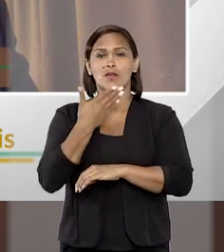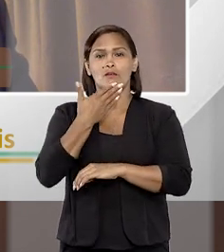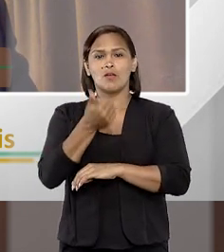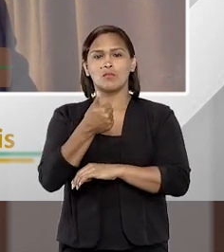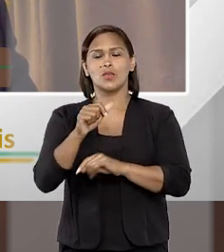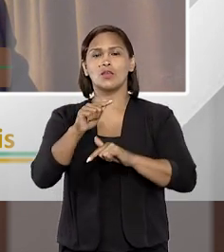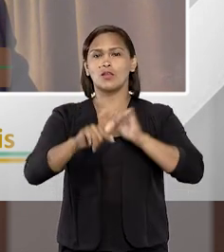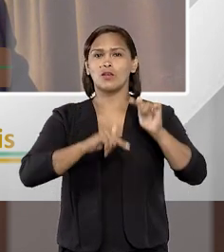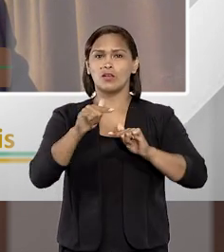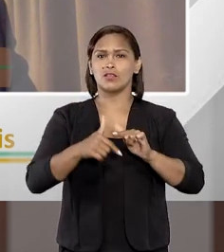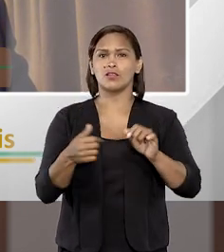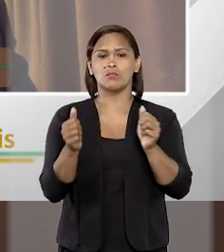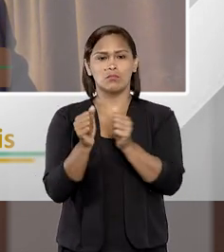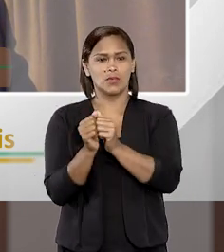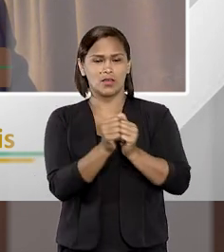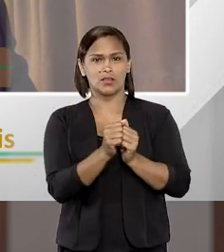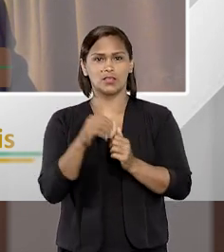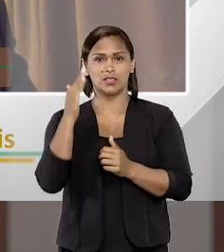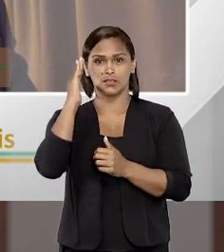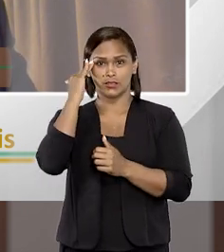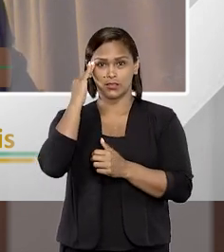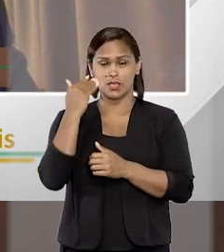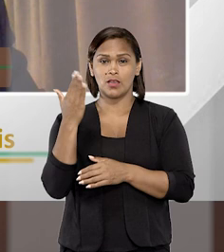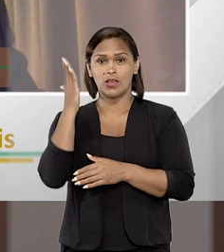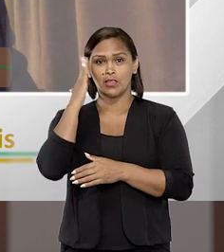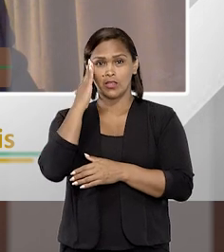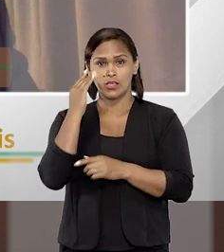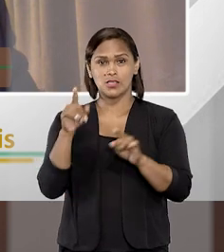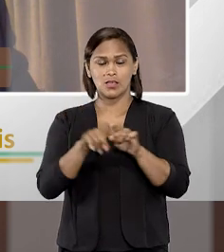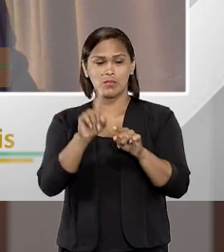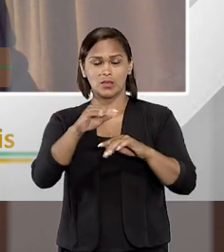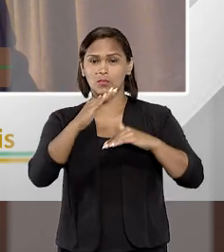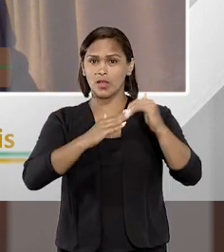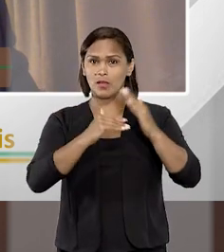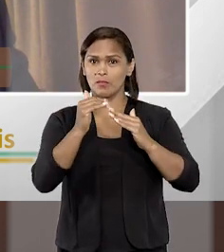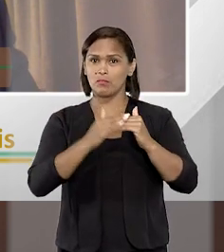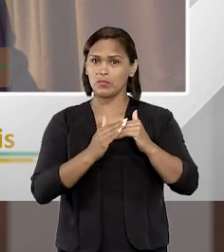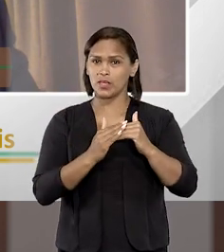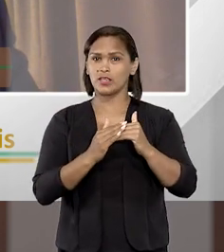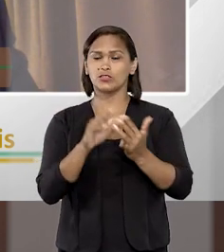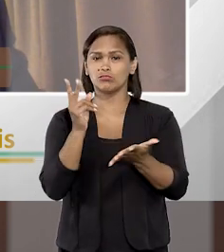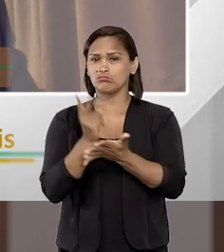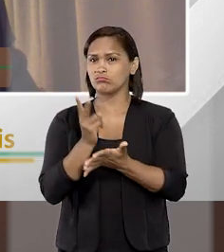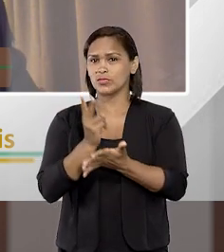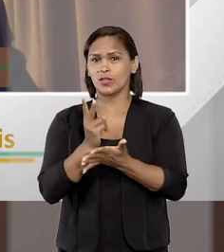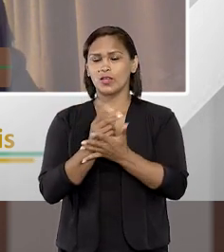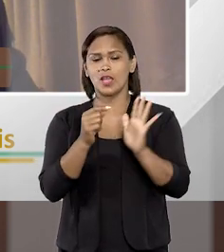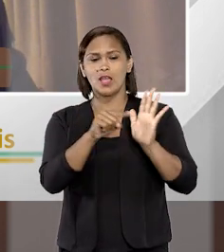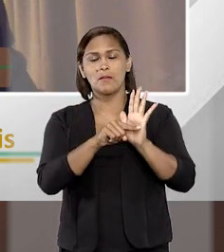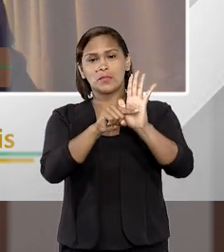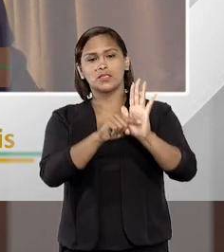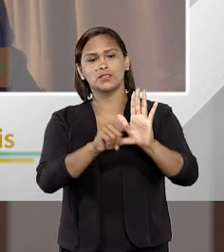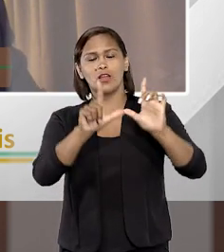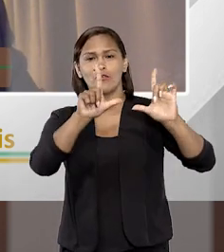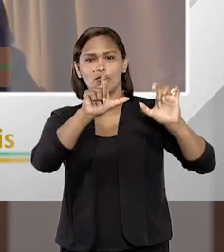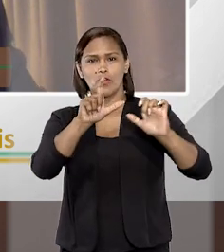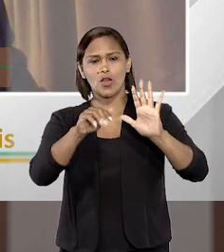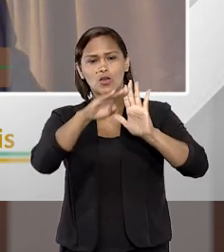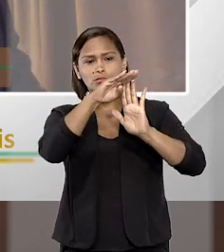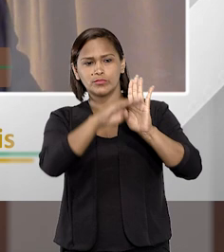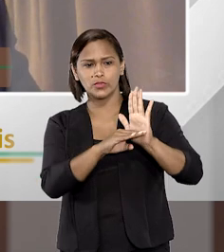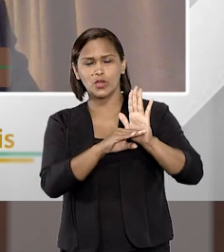melhora coração É nesse sentido que é prática Correntina essa apresentação de fotos